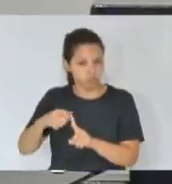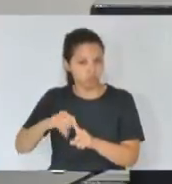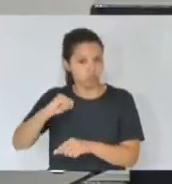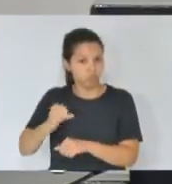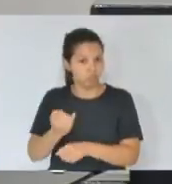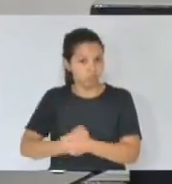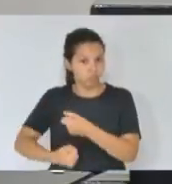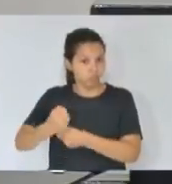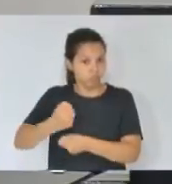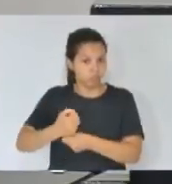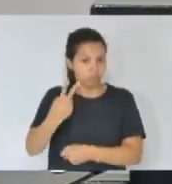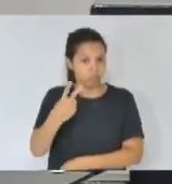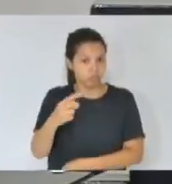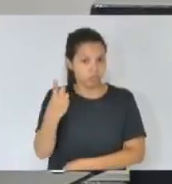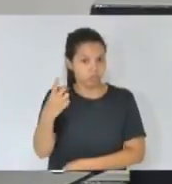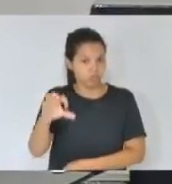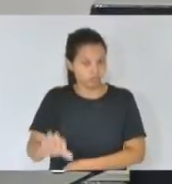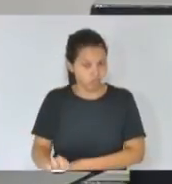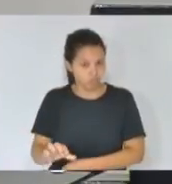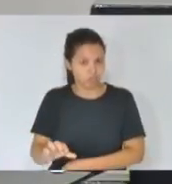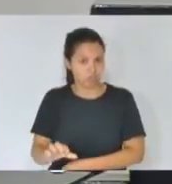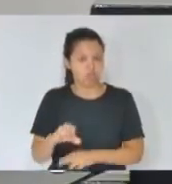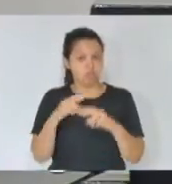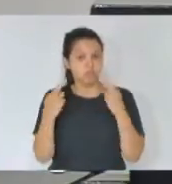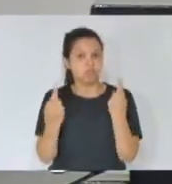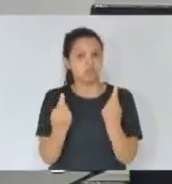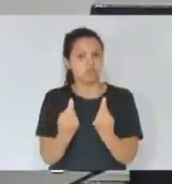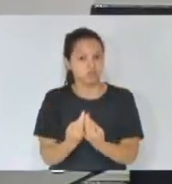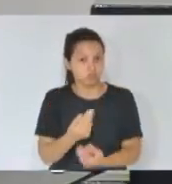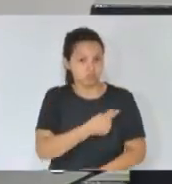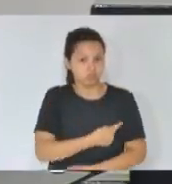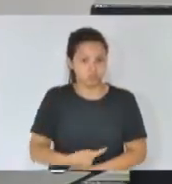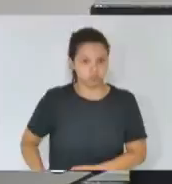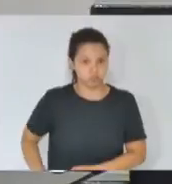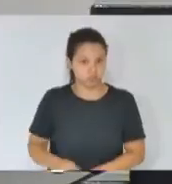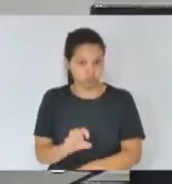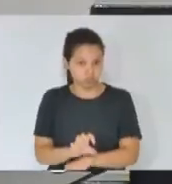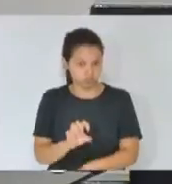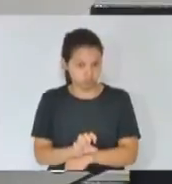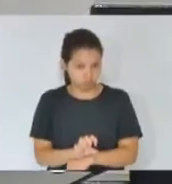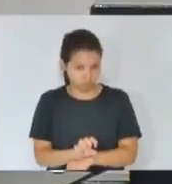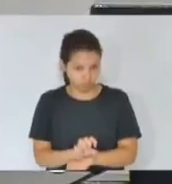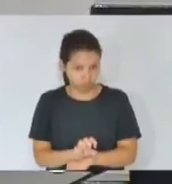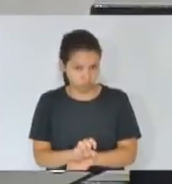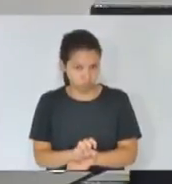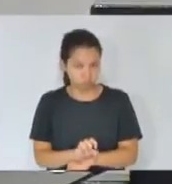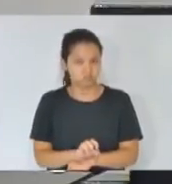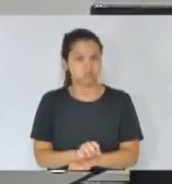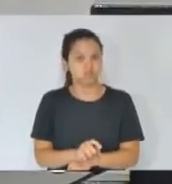passado uma audiência com o governador do Estado. Desde janeiro do